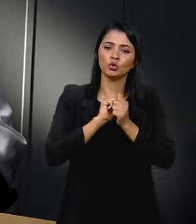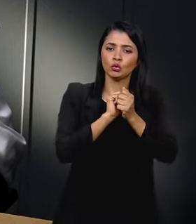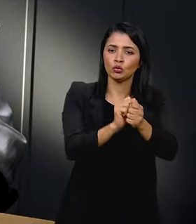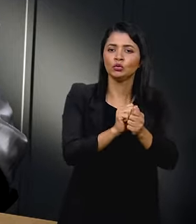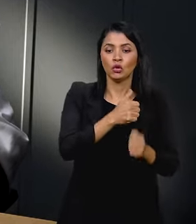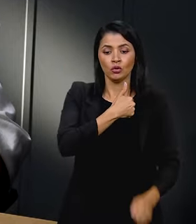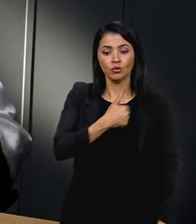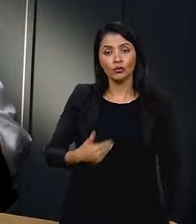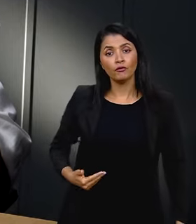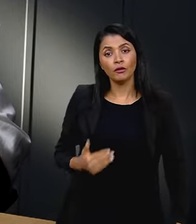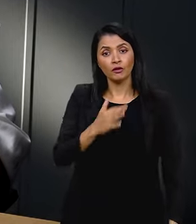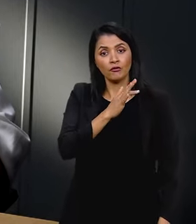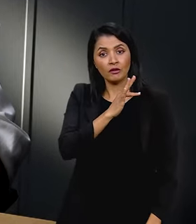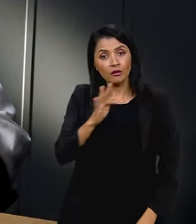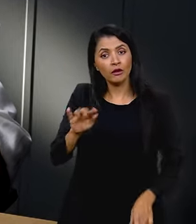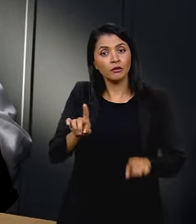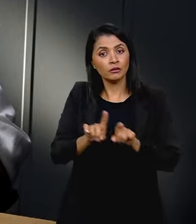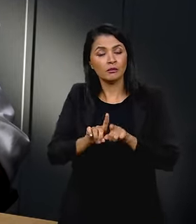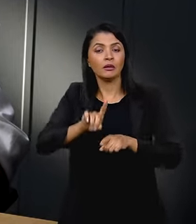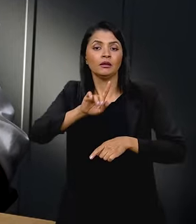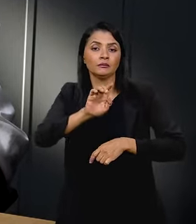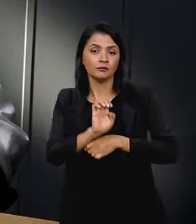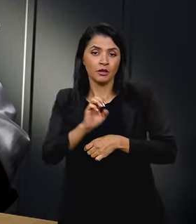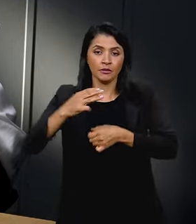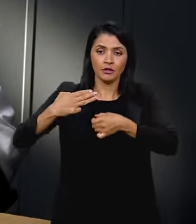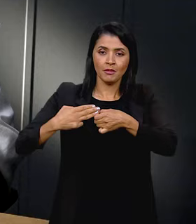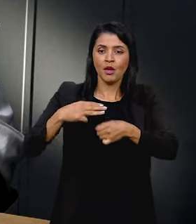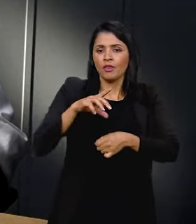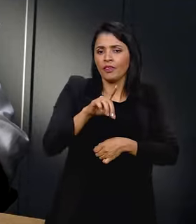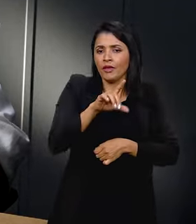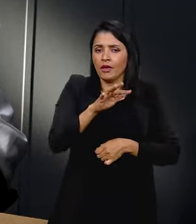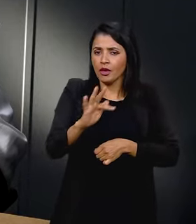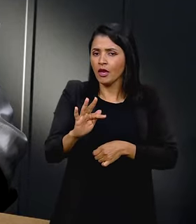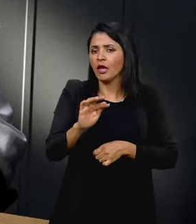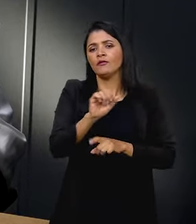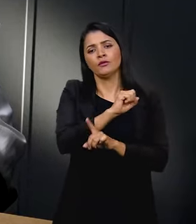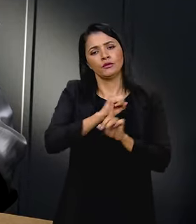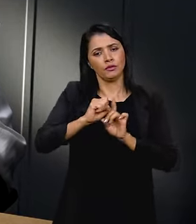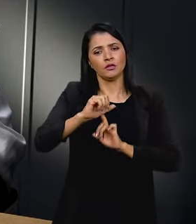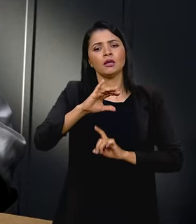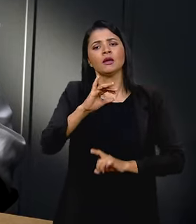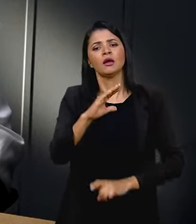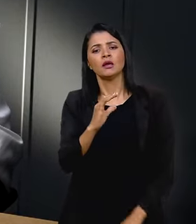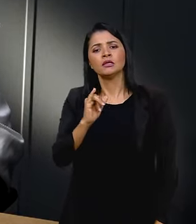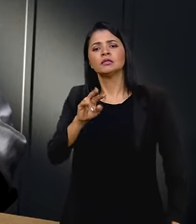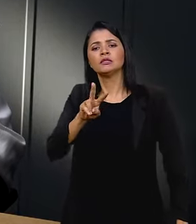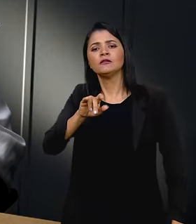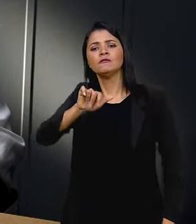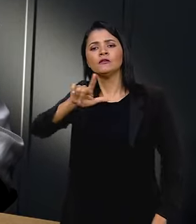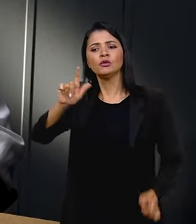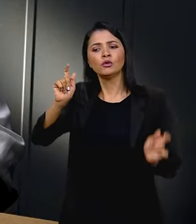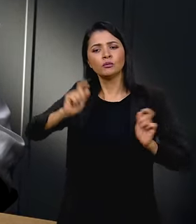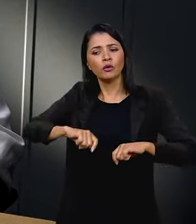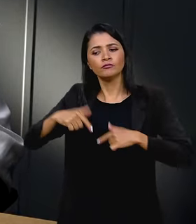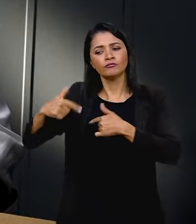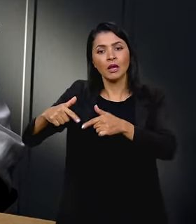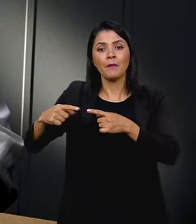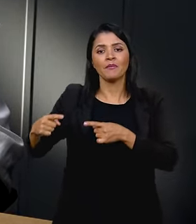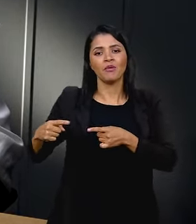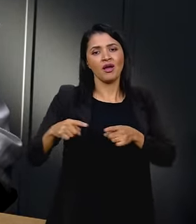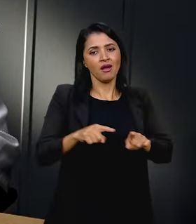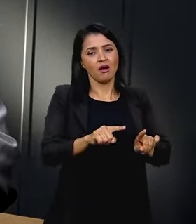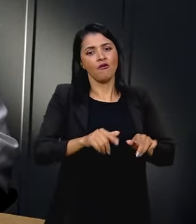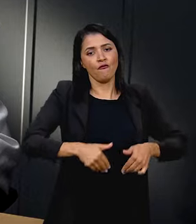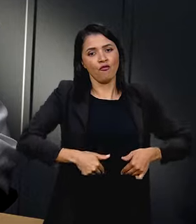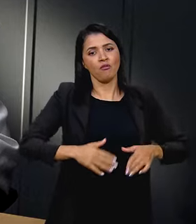o governo federal governos estaduais municipais Distrito Federal sociedade civil possam aí ter ações de combate a fome é